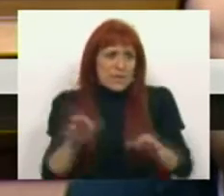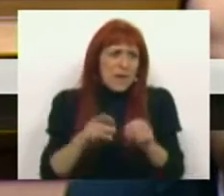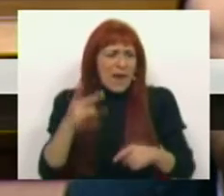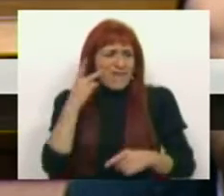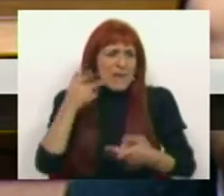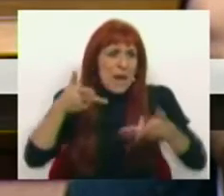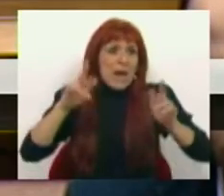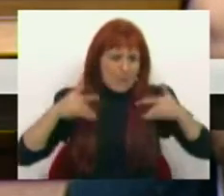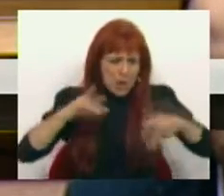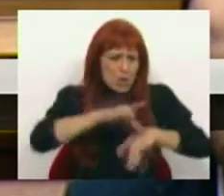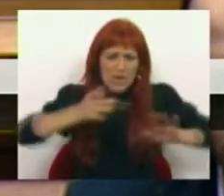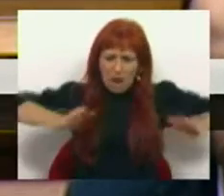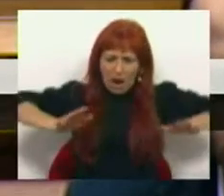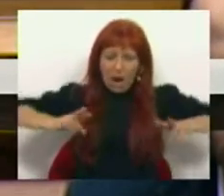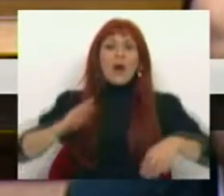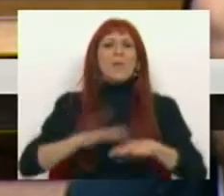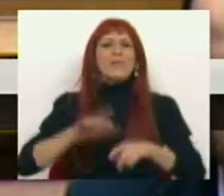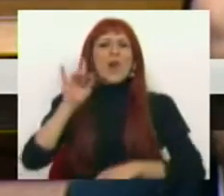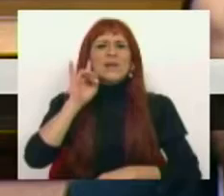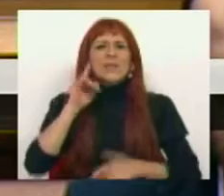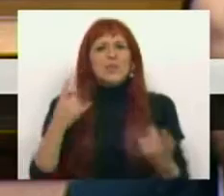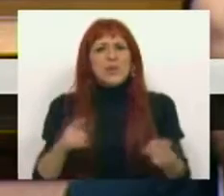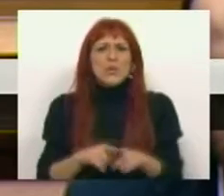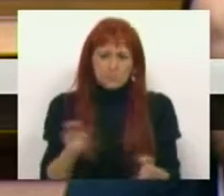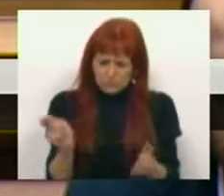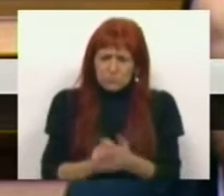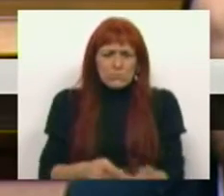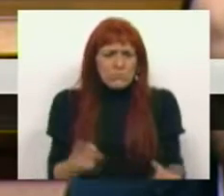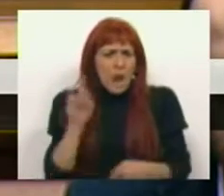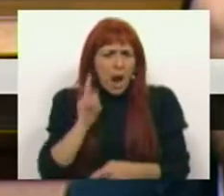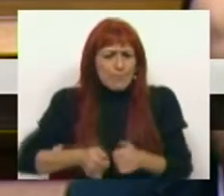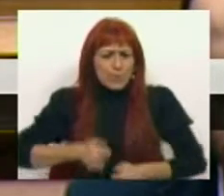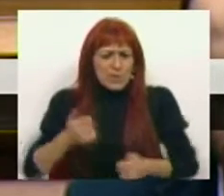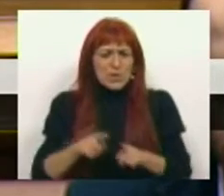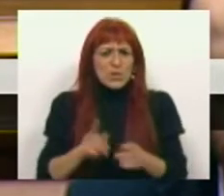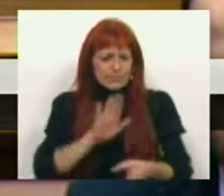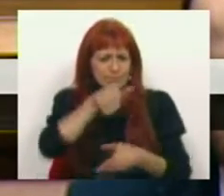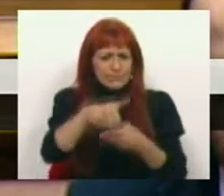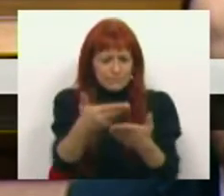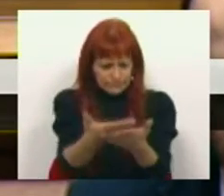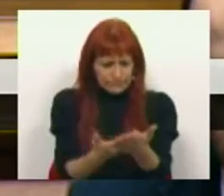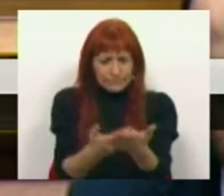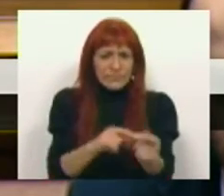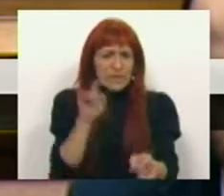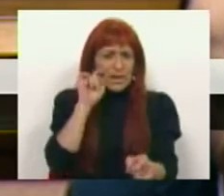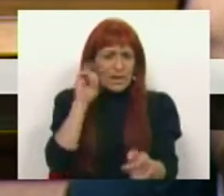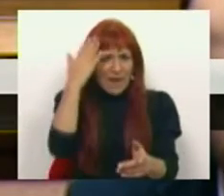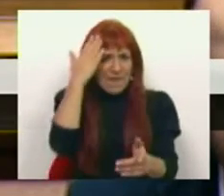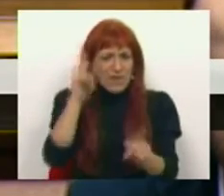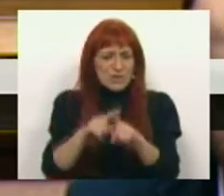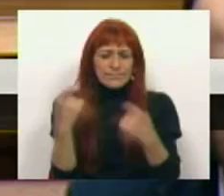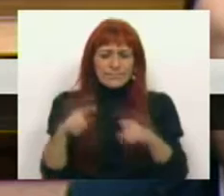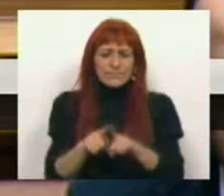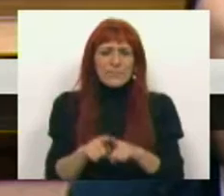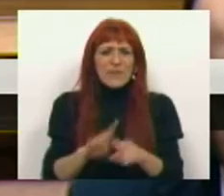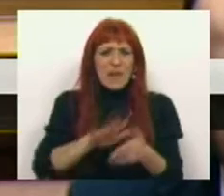vida livre de doença. E por isso é importante, e registamos como importante, a inclusão e a previsão da